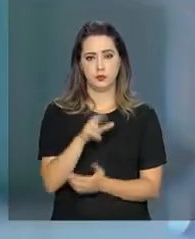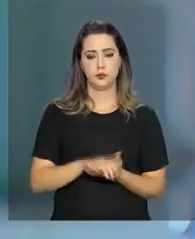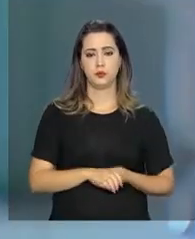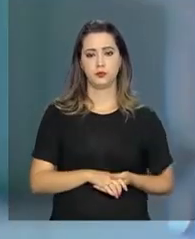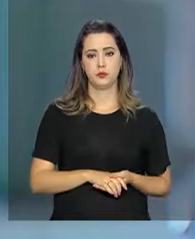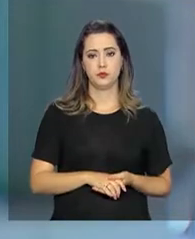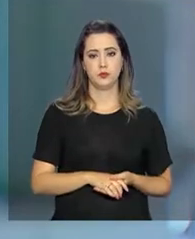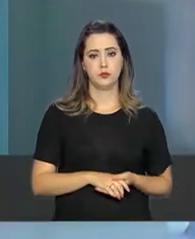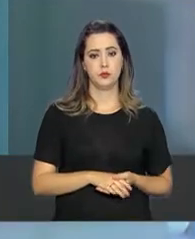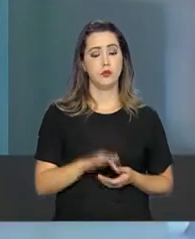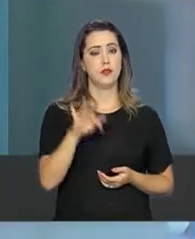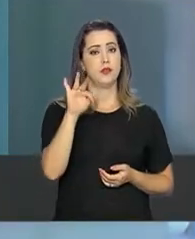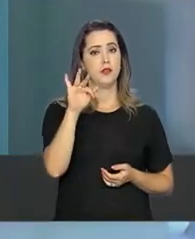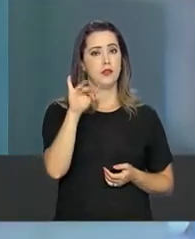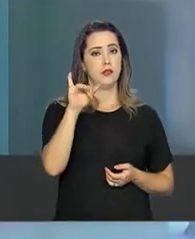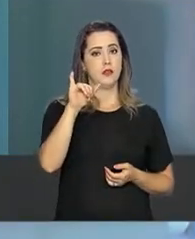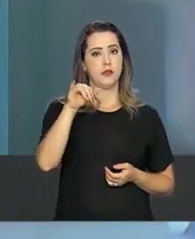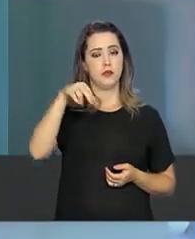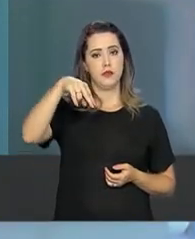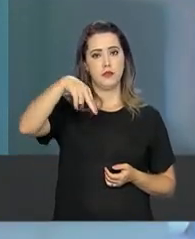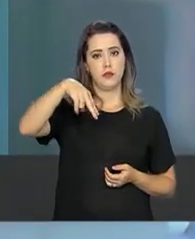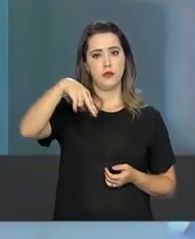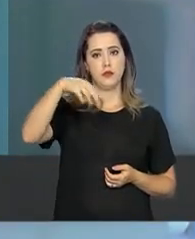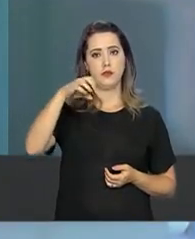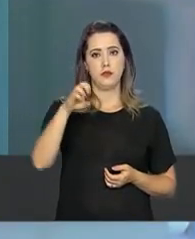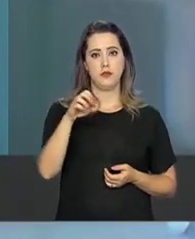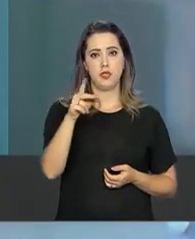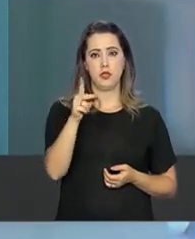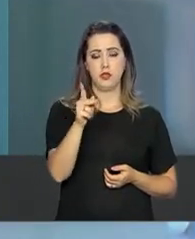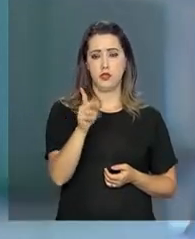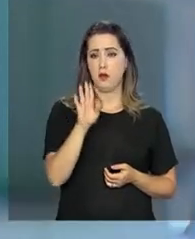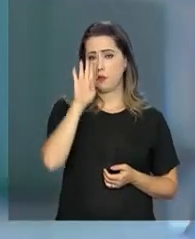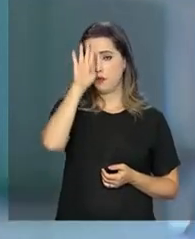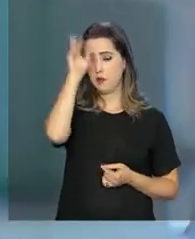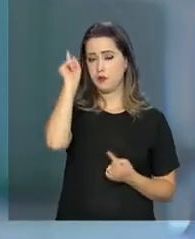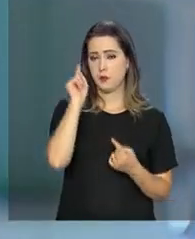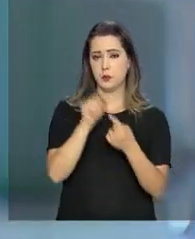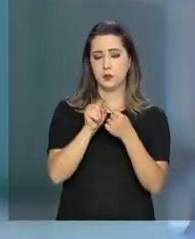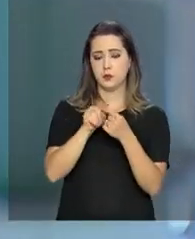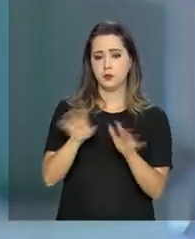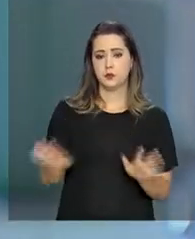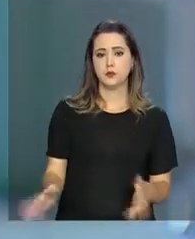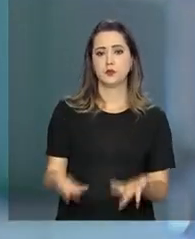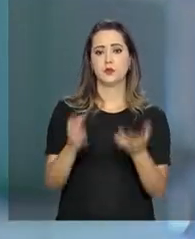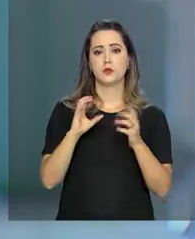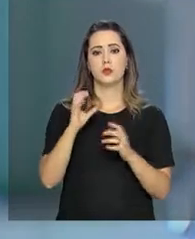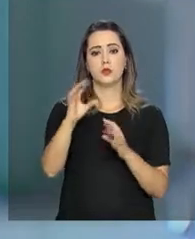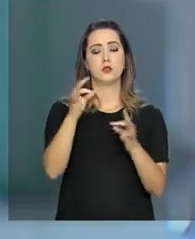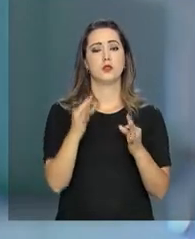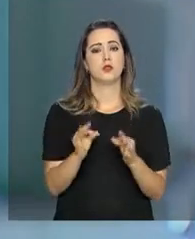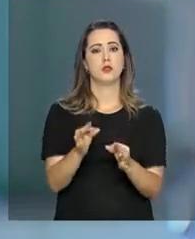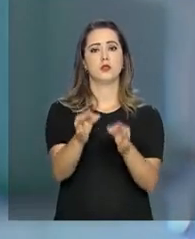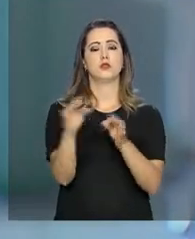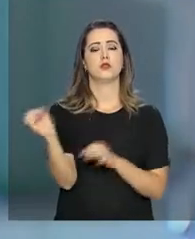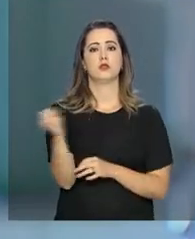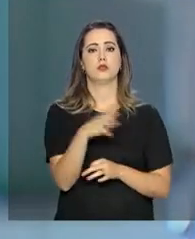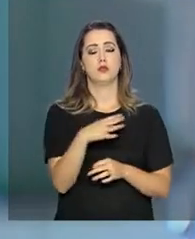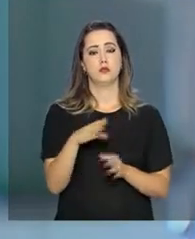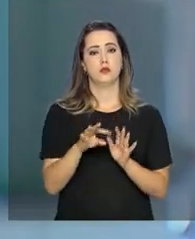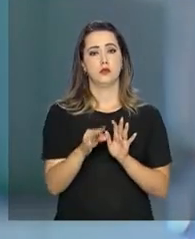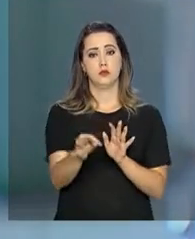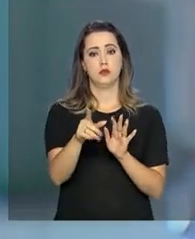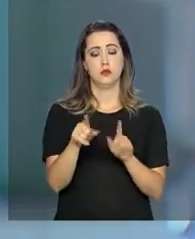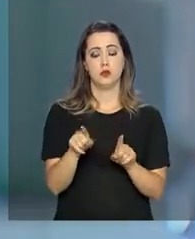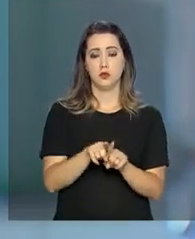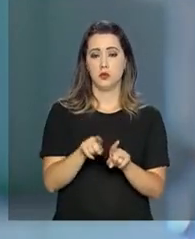a principal agência pública de fomento à ciência, tecnologia e inovação no Brasil. A empresa